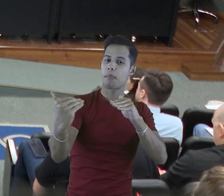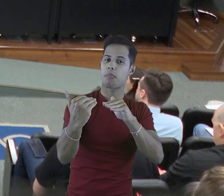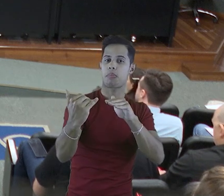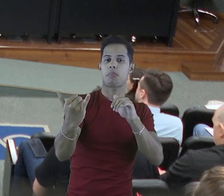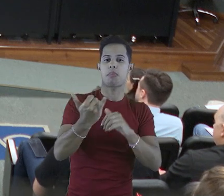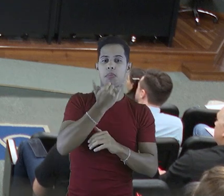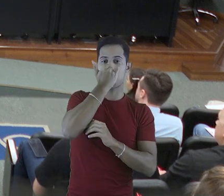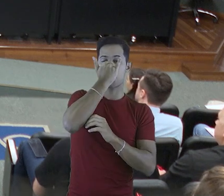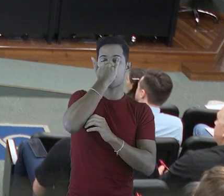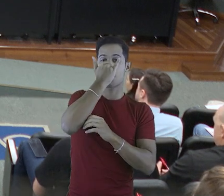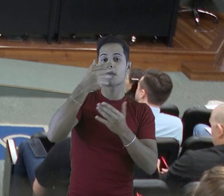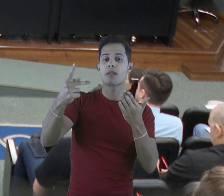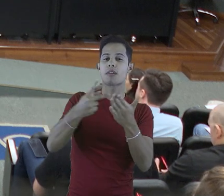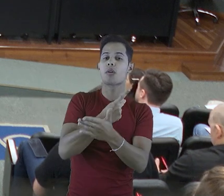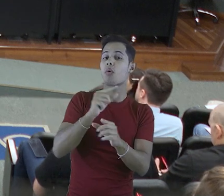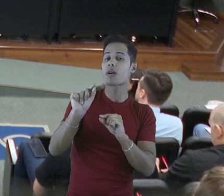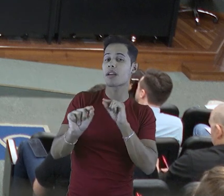acontecer?